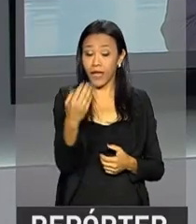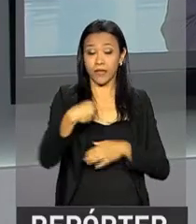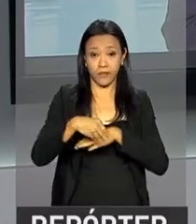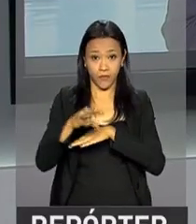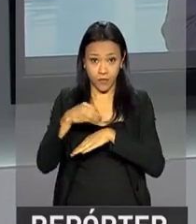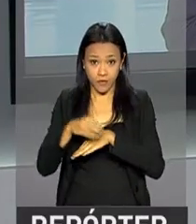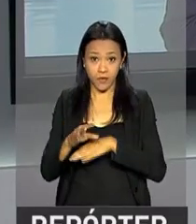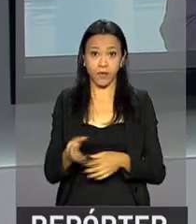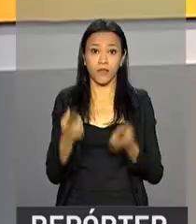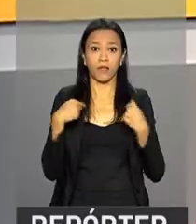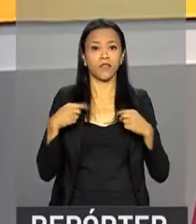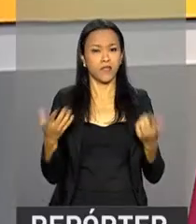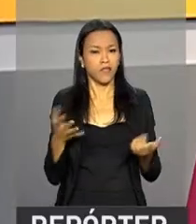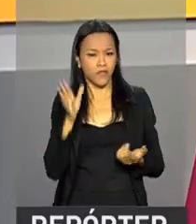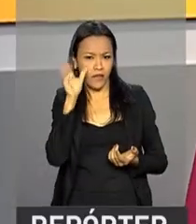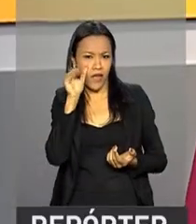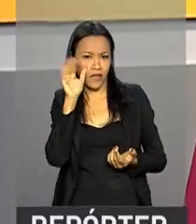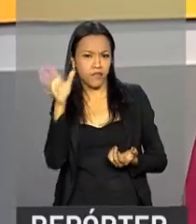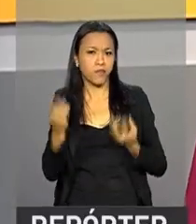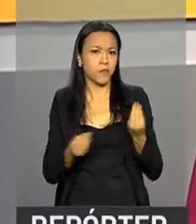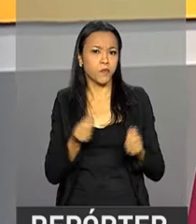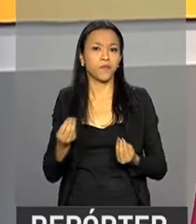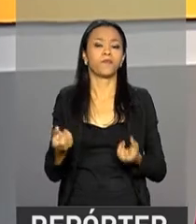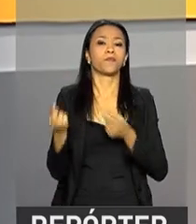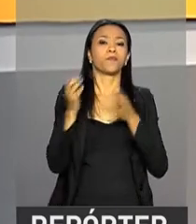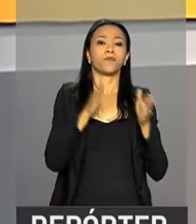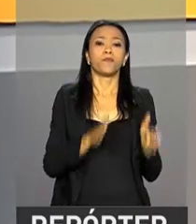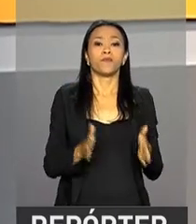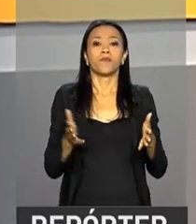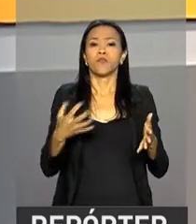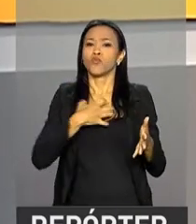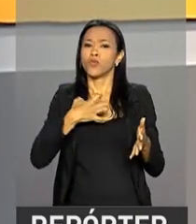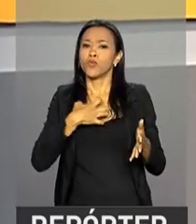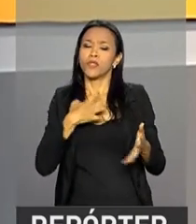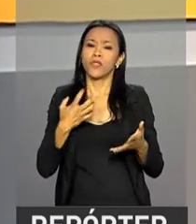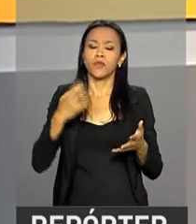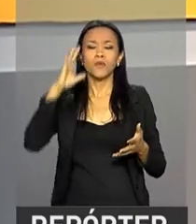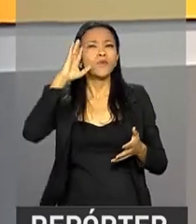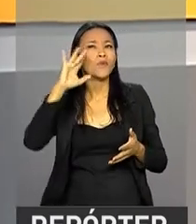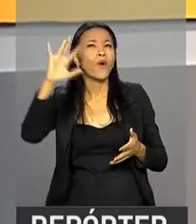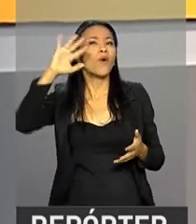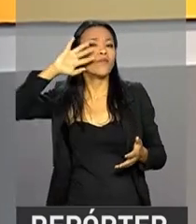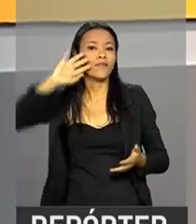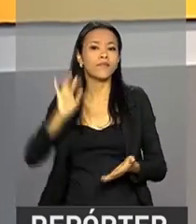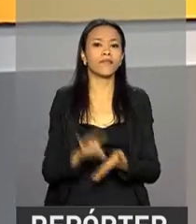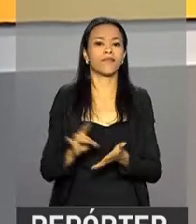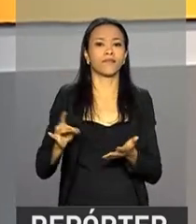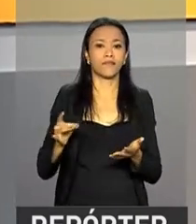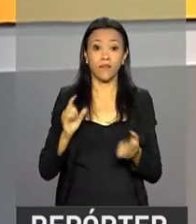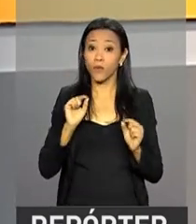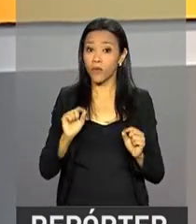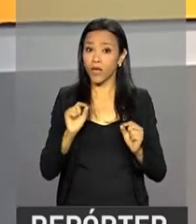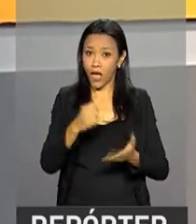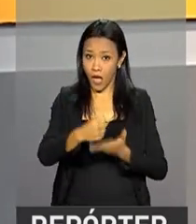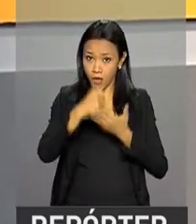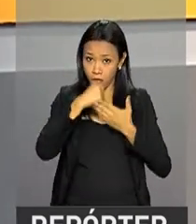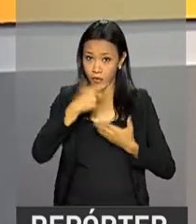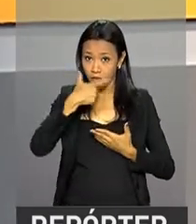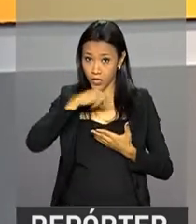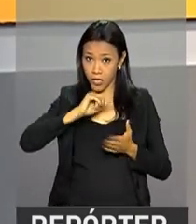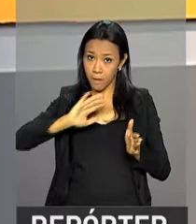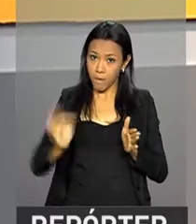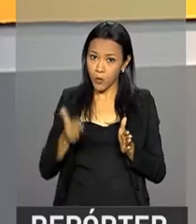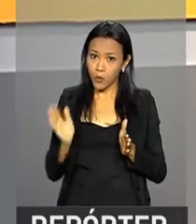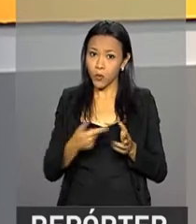mar ea gente acompanha meirelles por aqui um jeito de transformar o sonho em realidade com o apoio de quem produz e